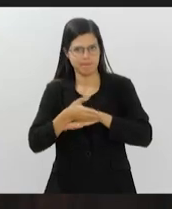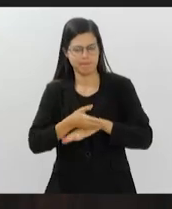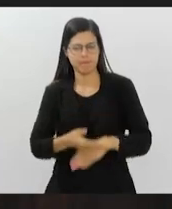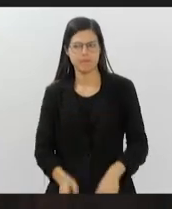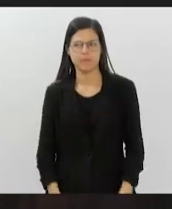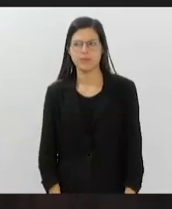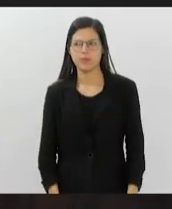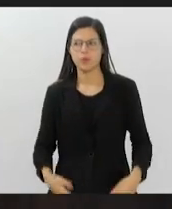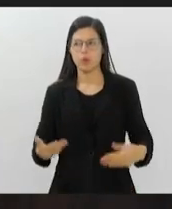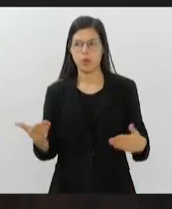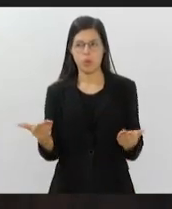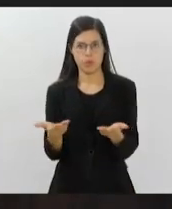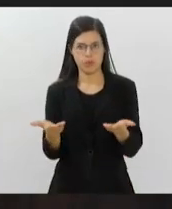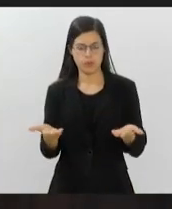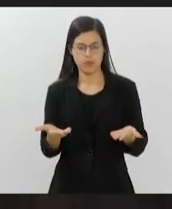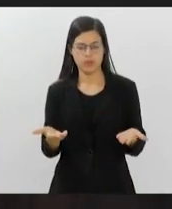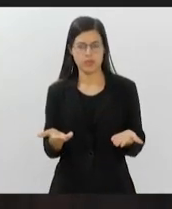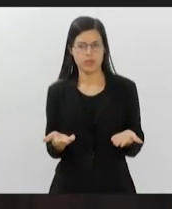Hoje,